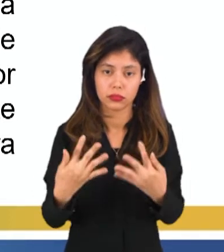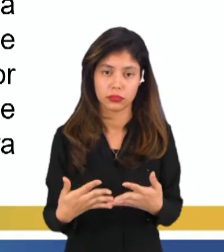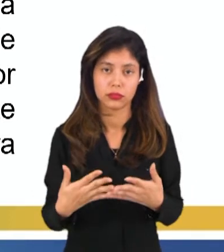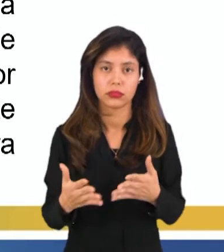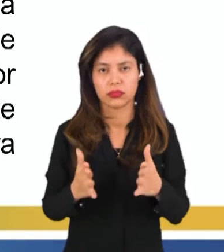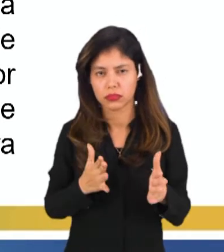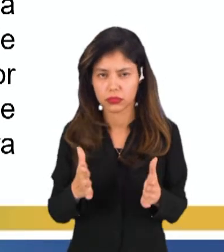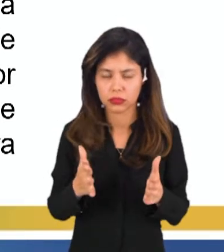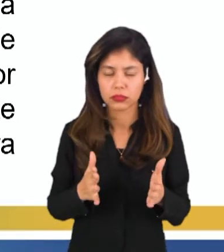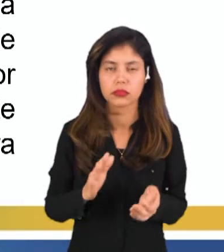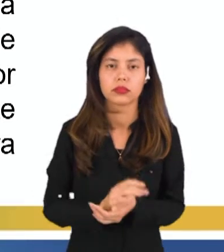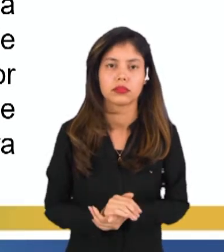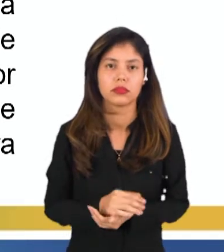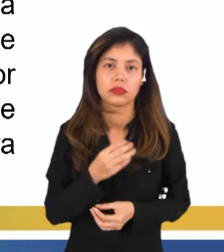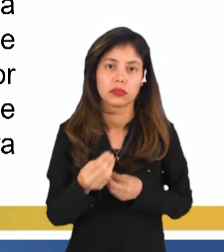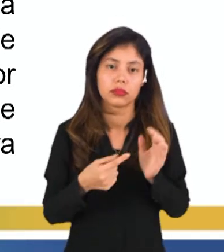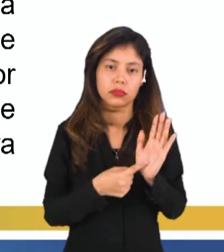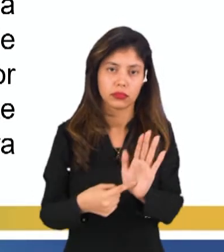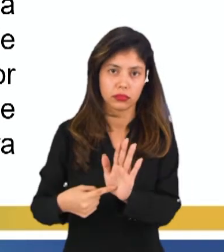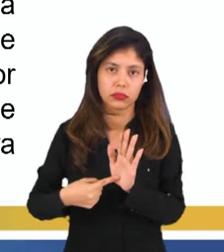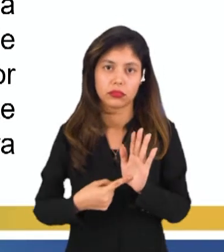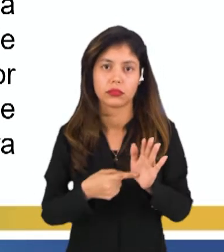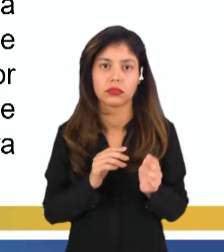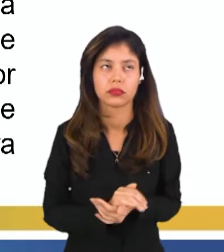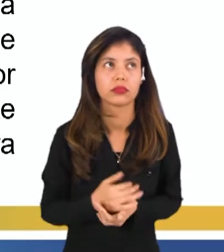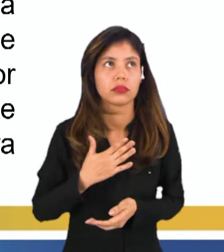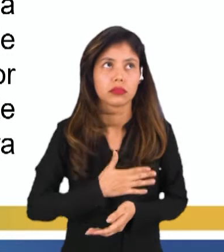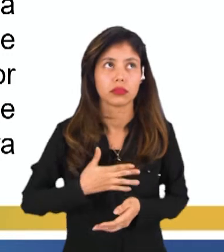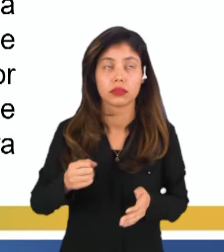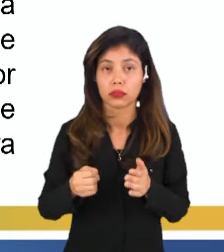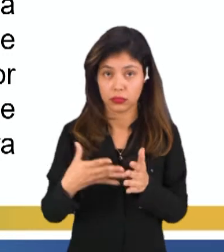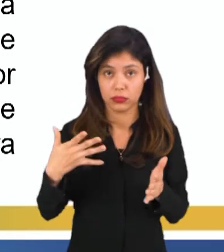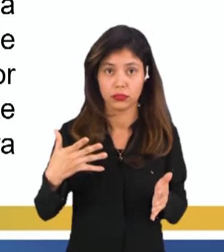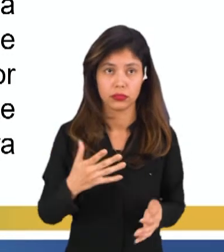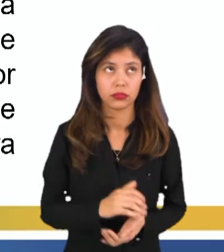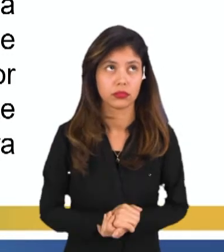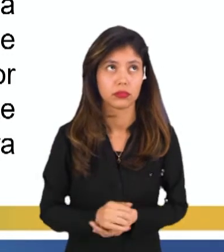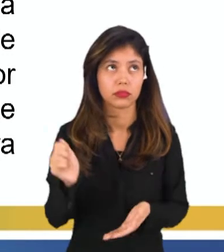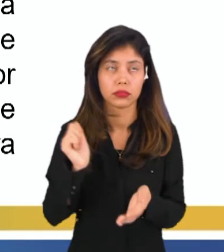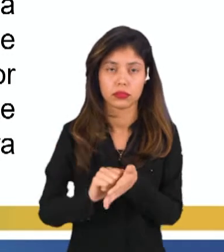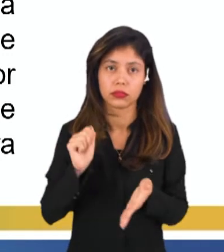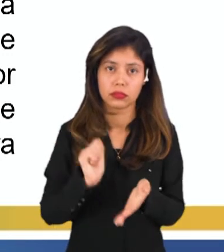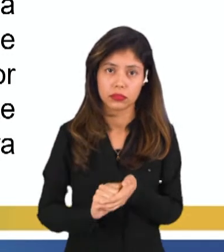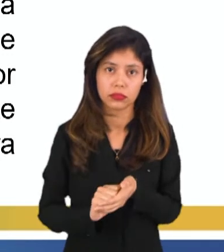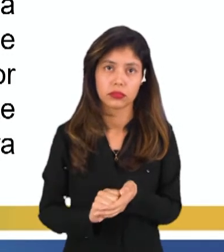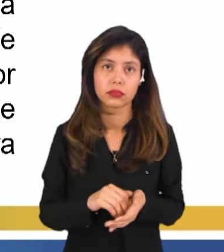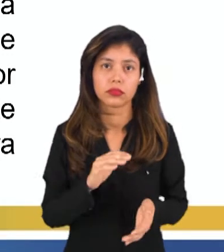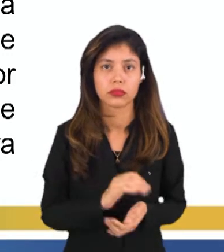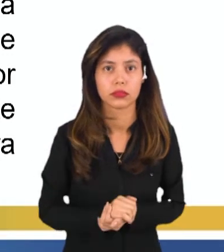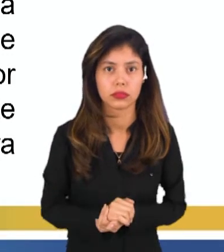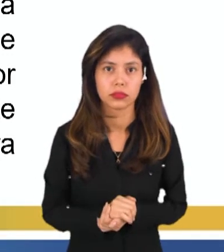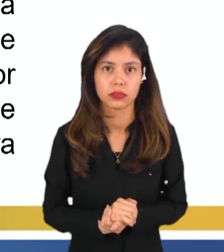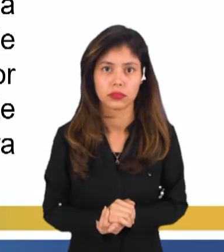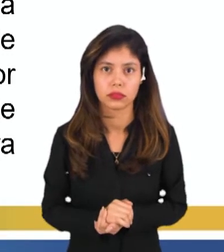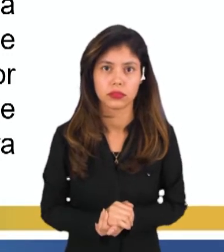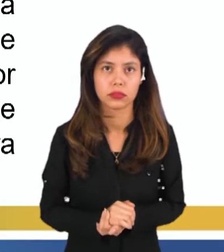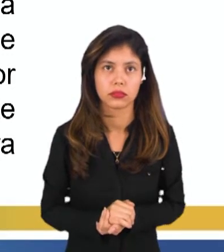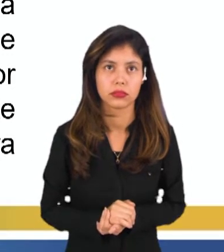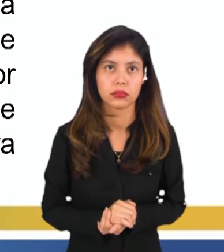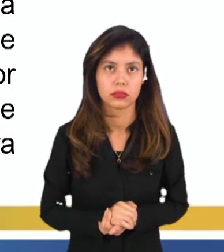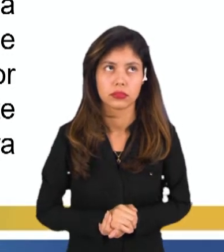seja, uma forma de demonstrar que ele gostava muito do escritor tcheco Jan